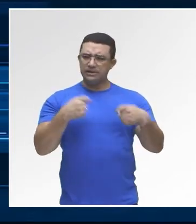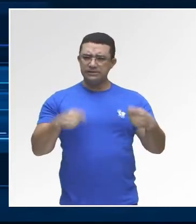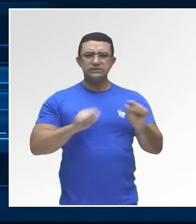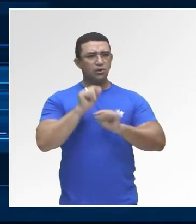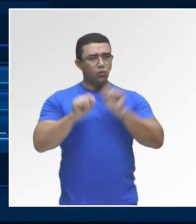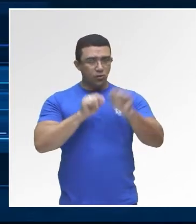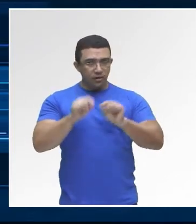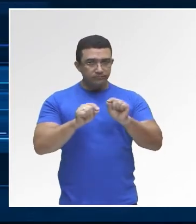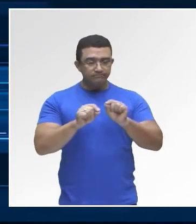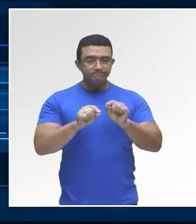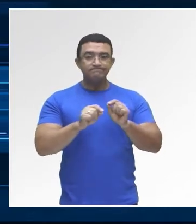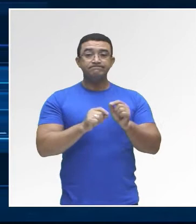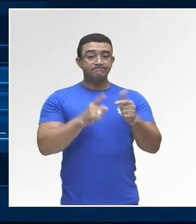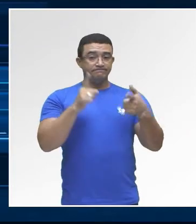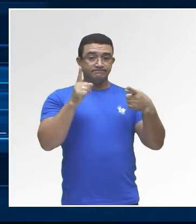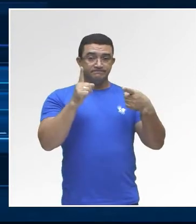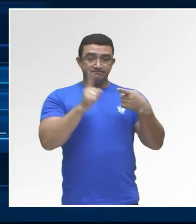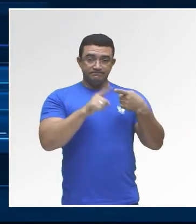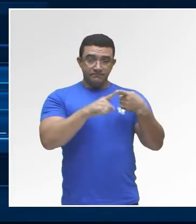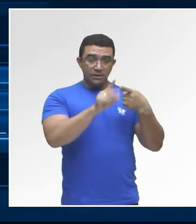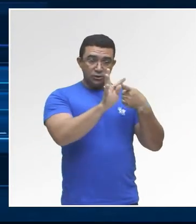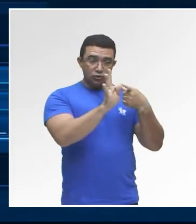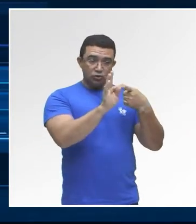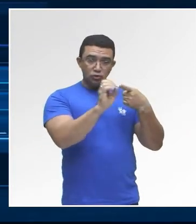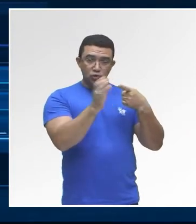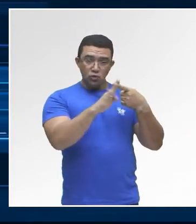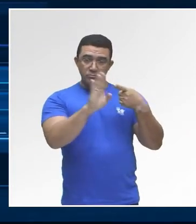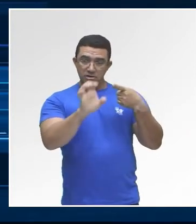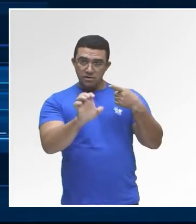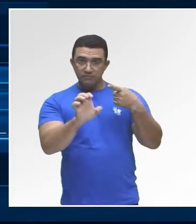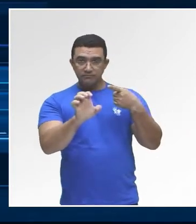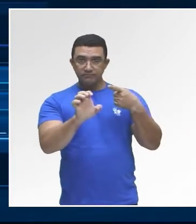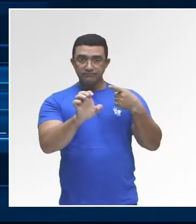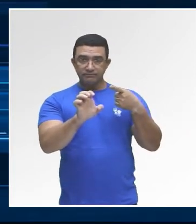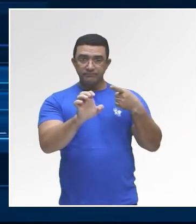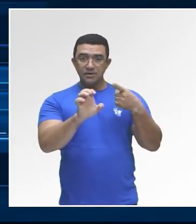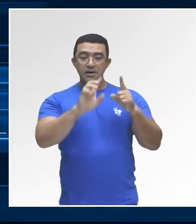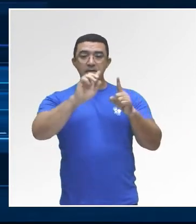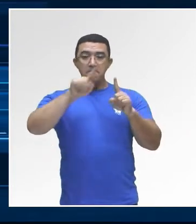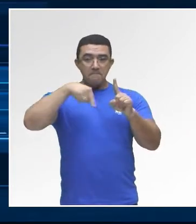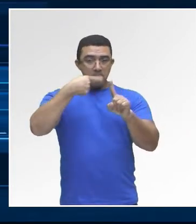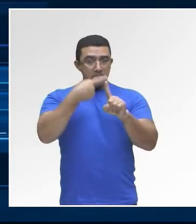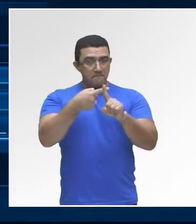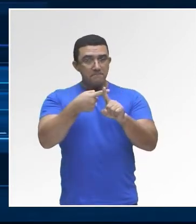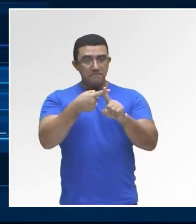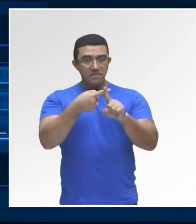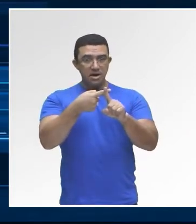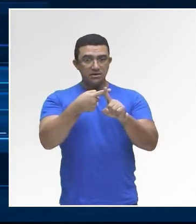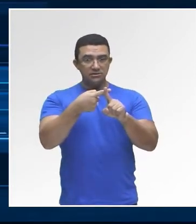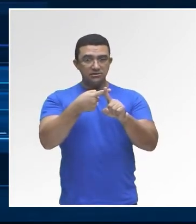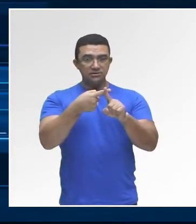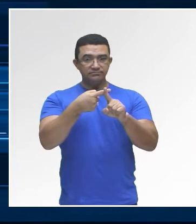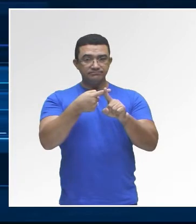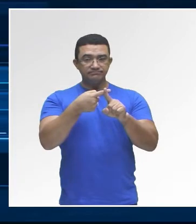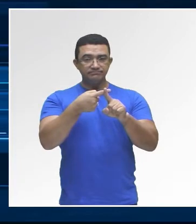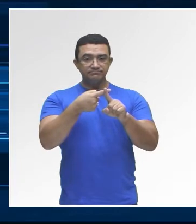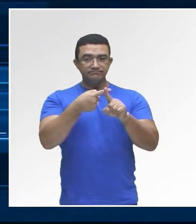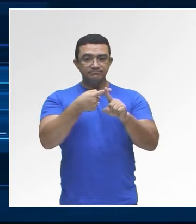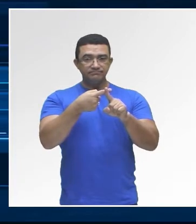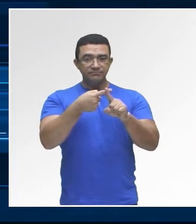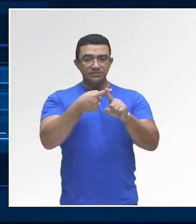precisa? Acompanha aqui a resposta. O verbo to be, ali, né? No caso, o sujeito, acompanhado do verbo to be,